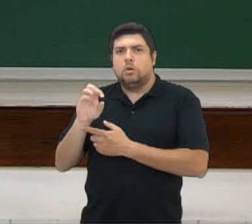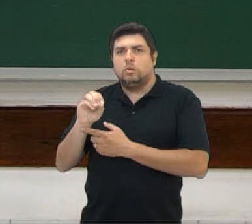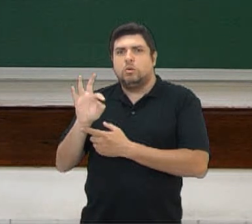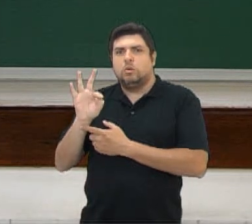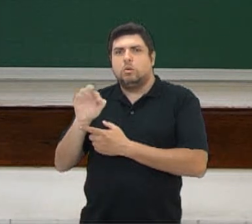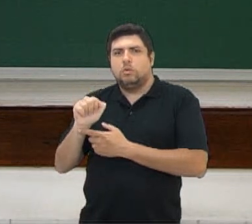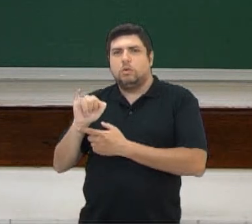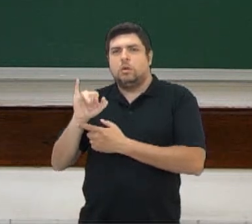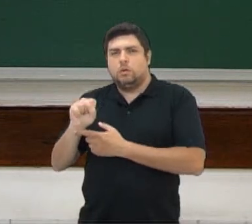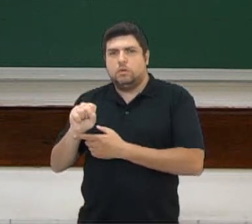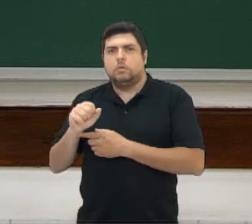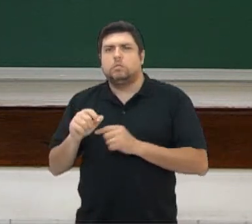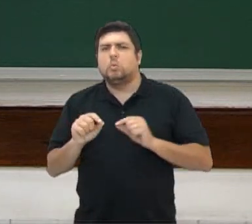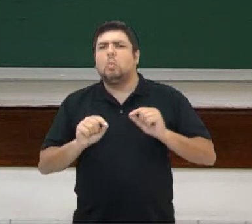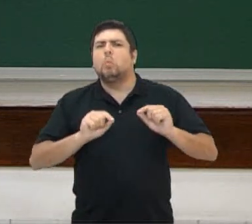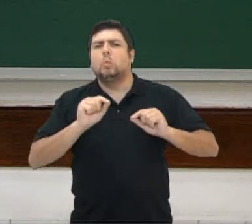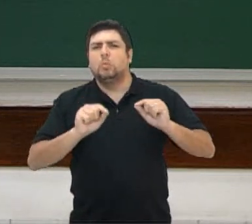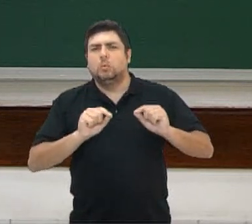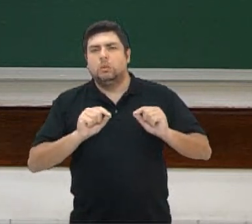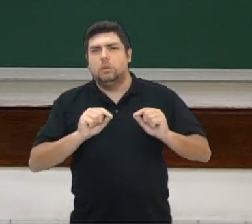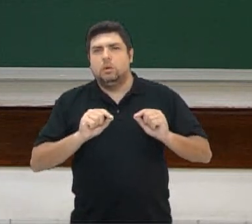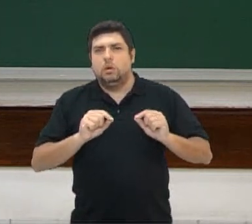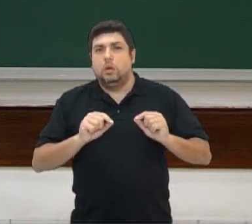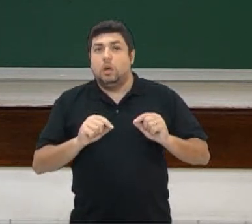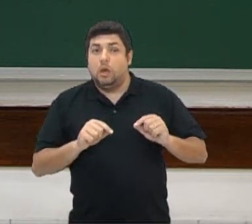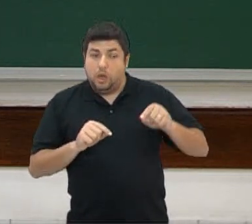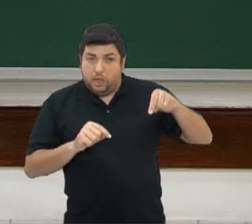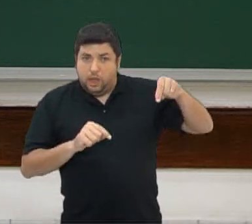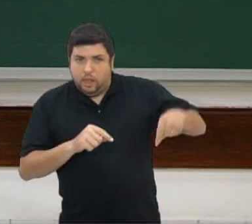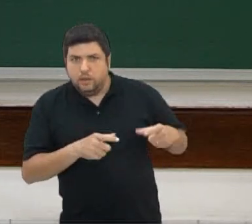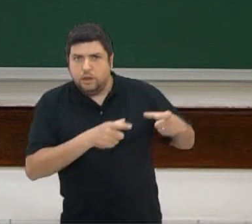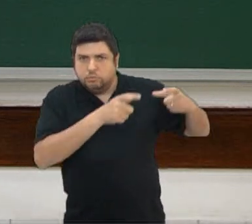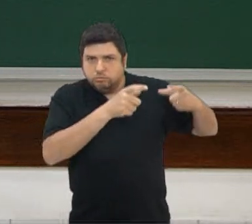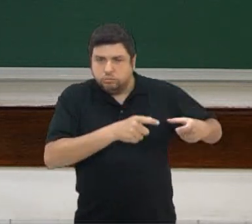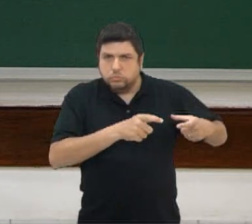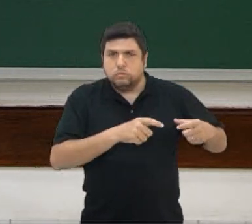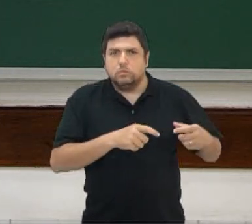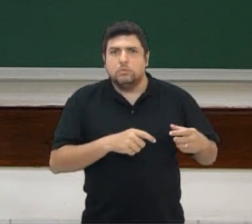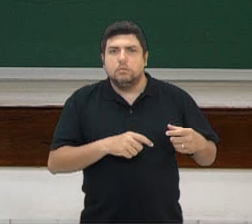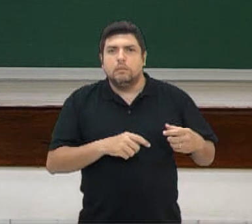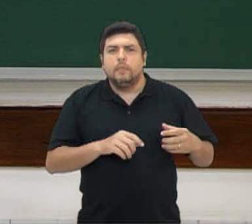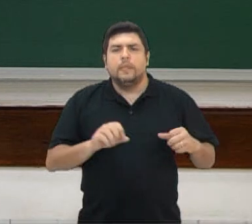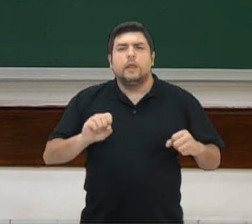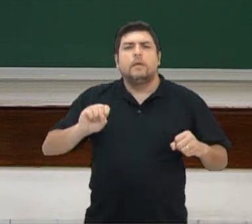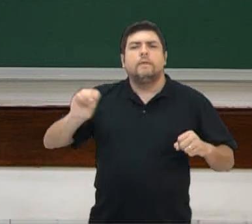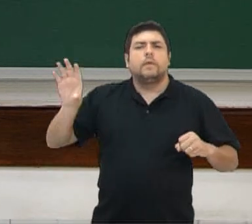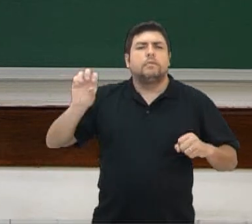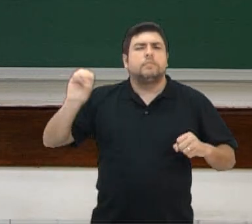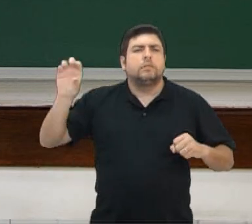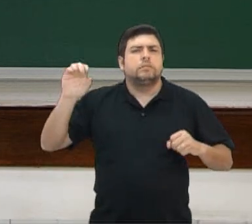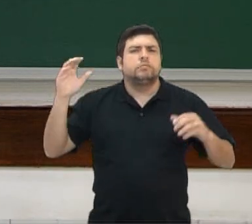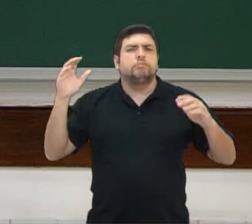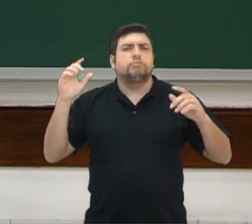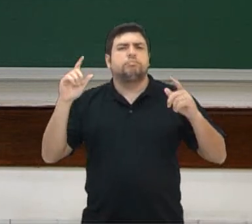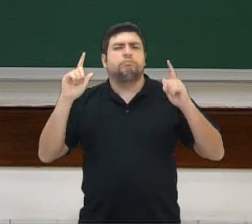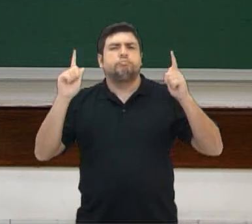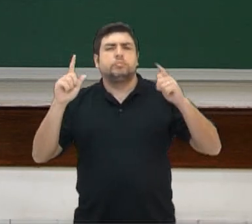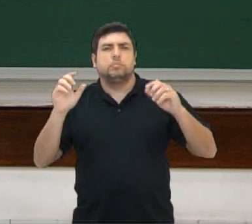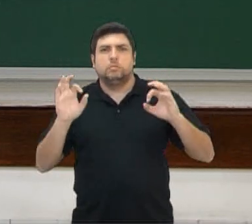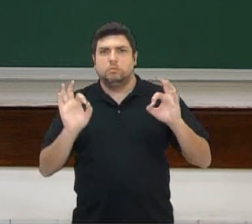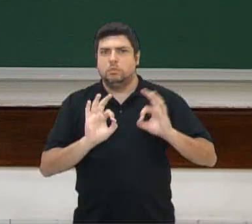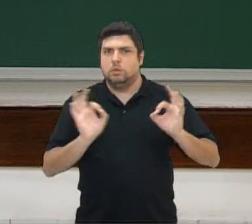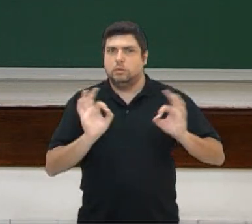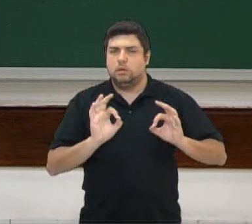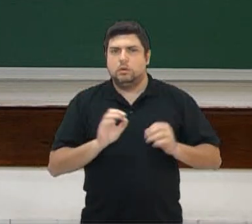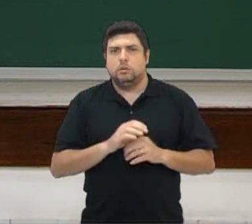não permitem ou condenam saídas, né, de suas instituições. Então, qualquer coisa